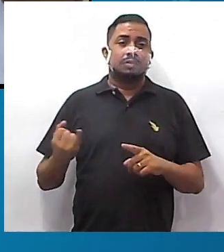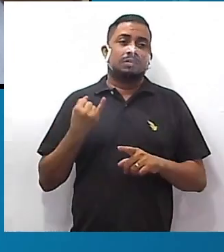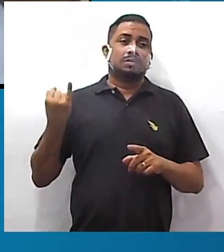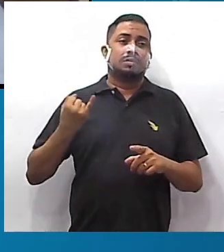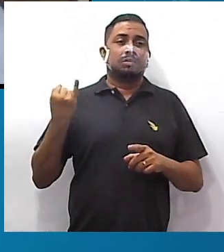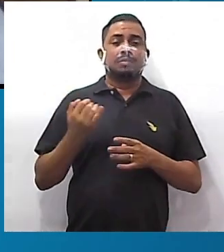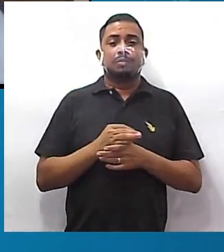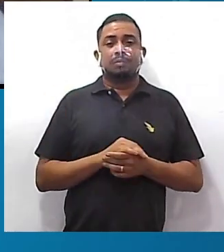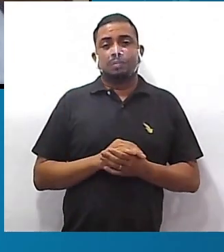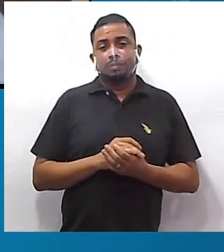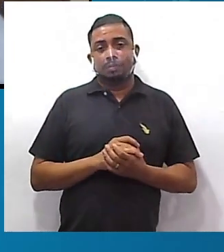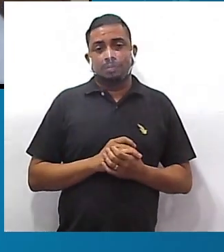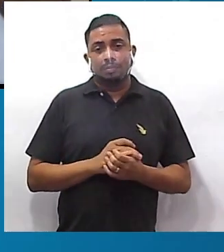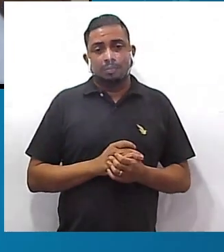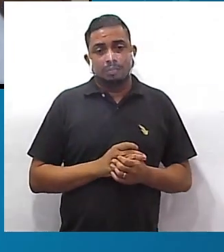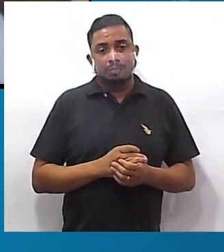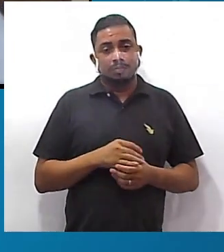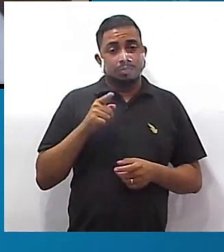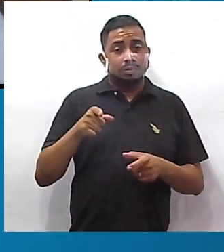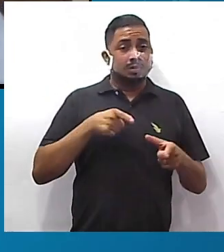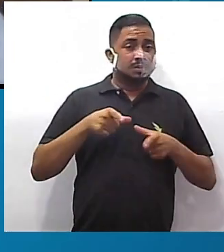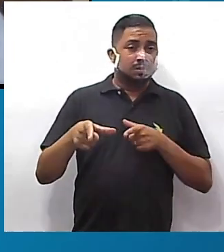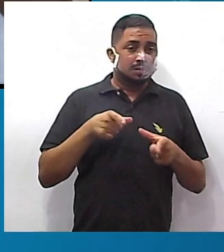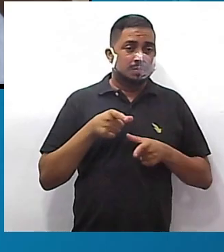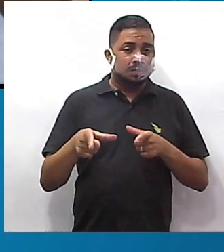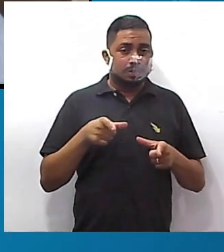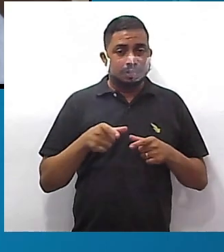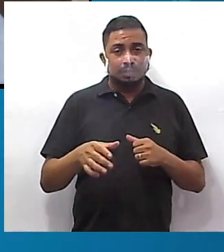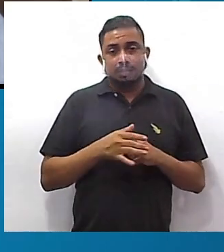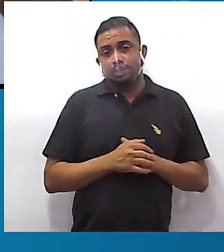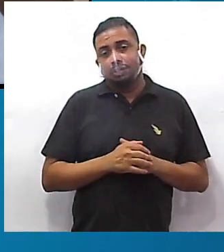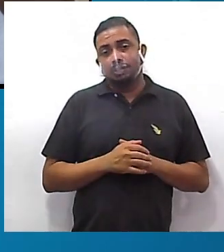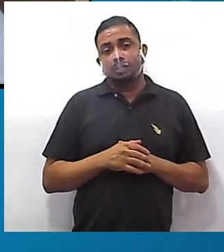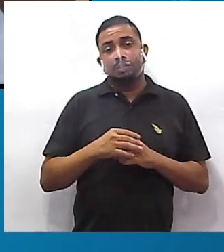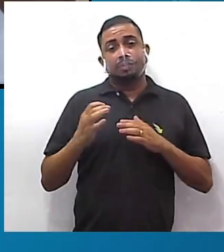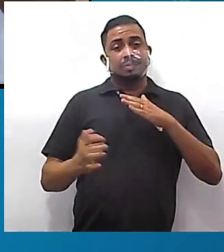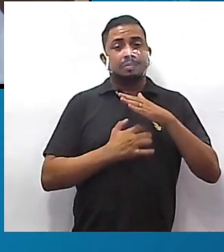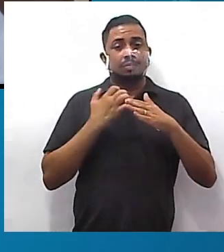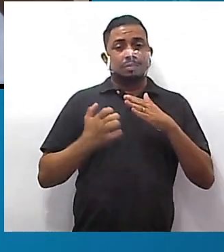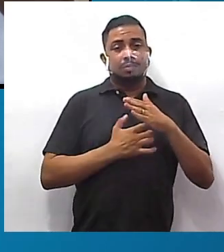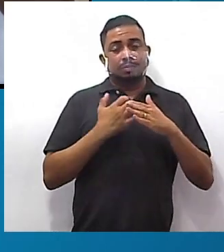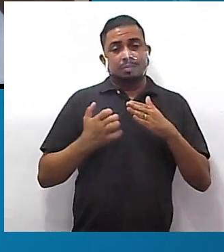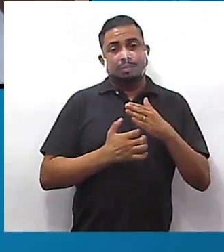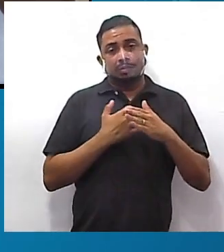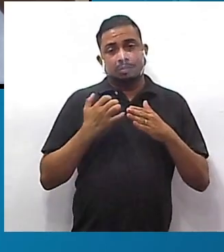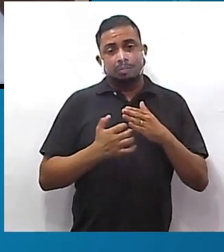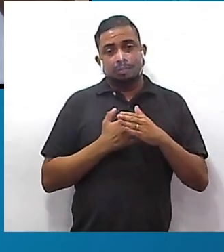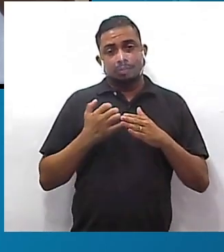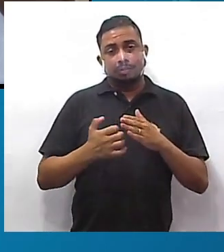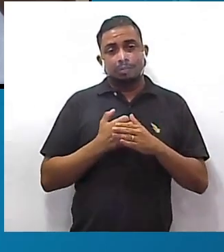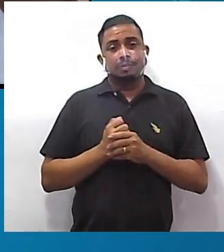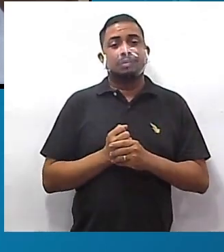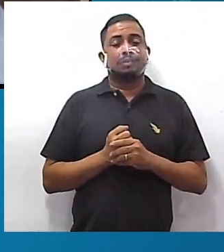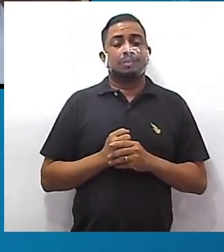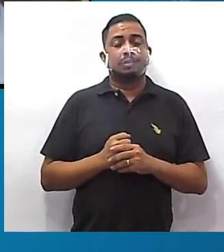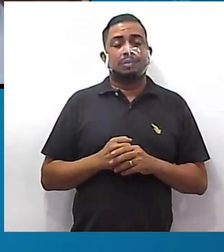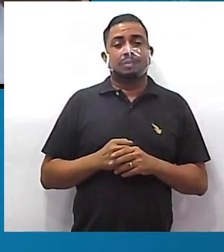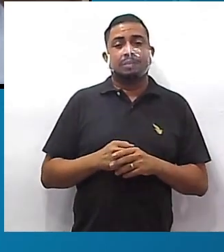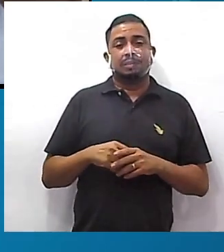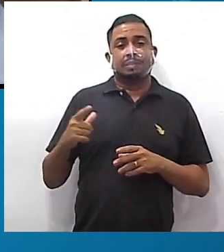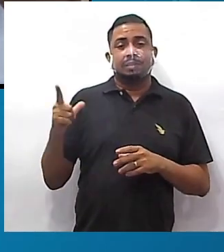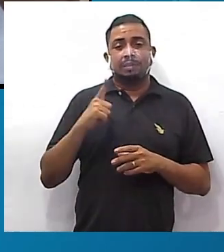que você trabalhe. Se a sua empresa ela lava a